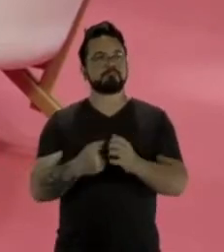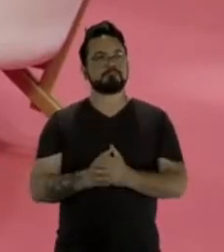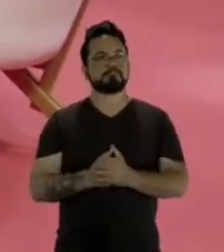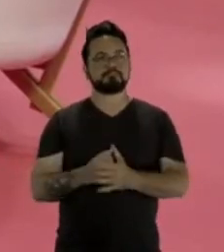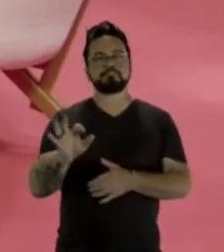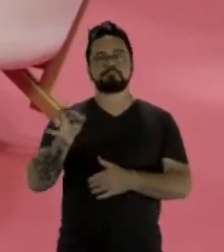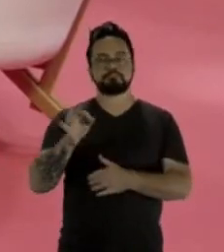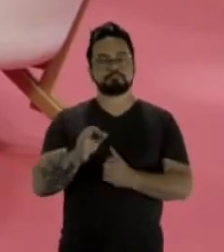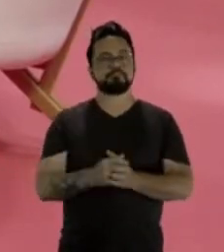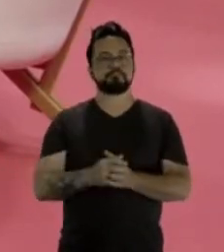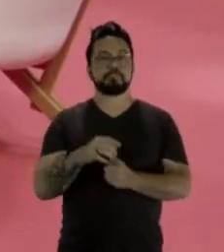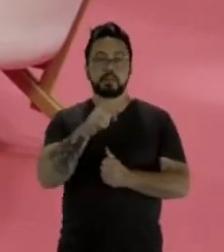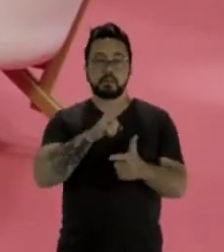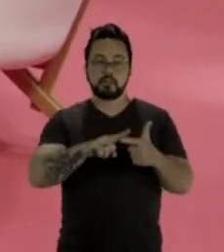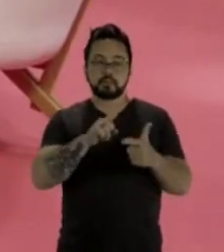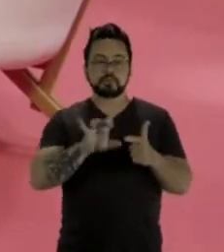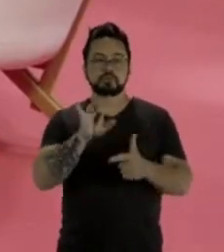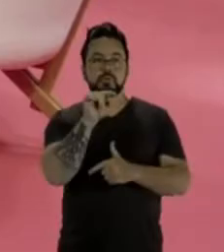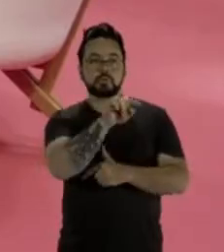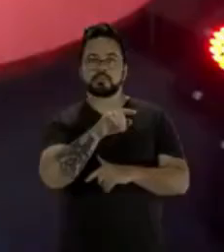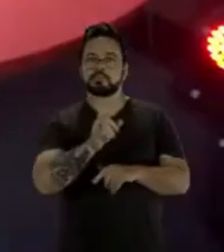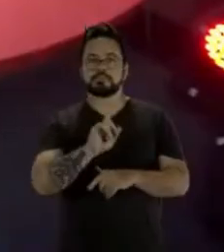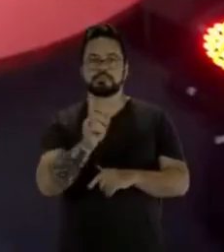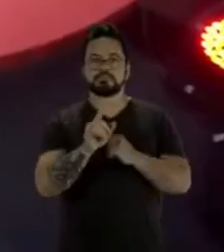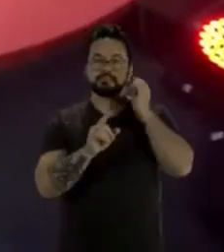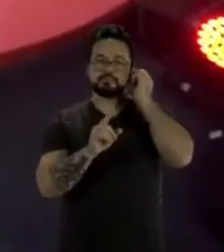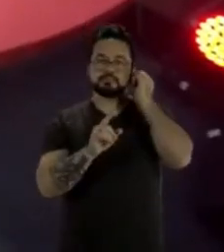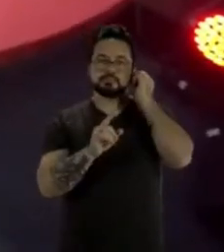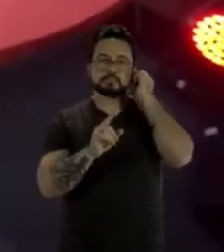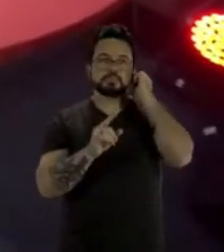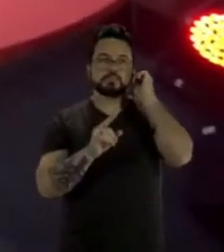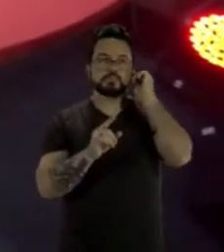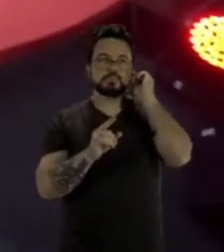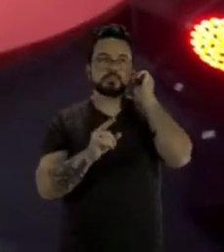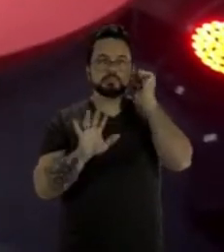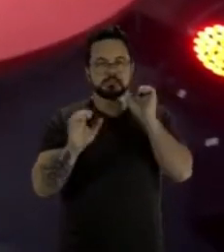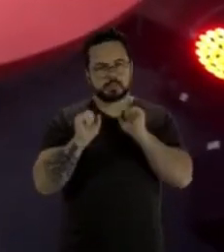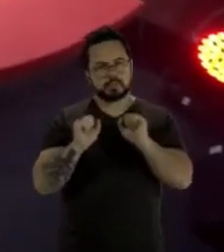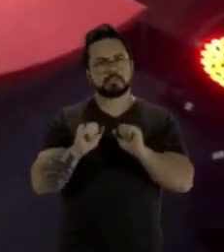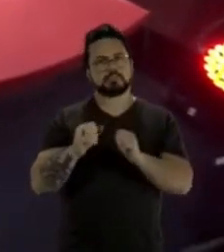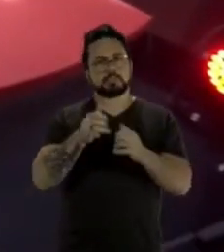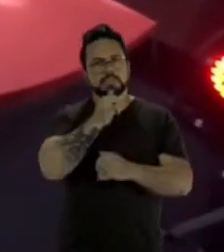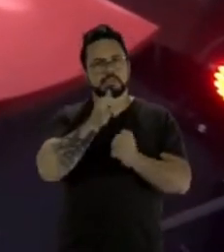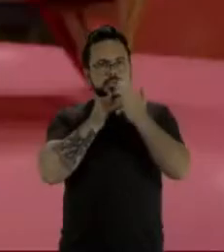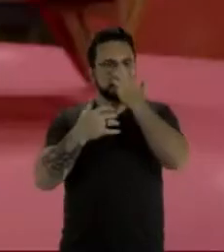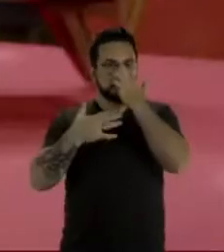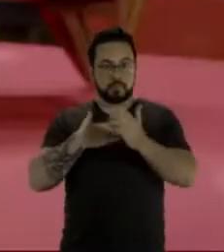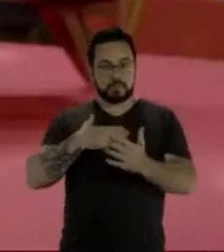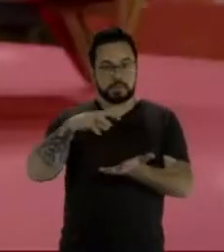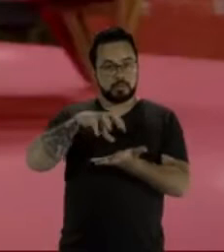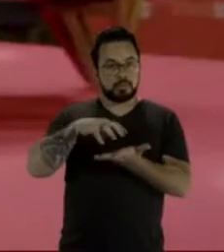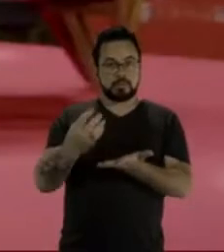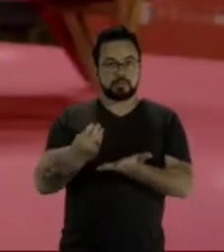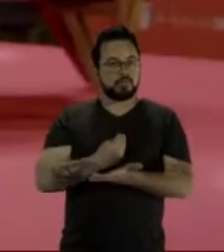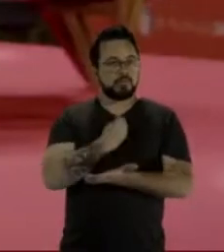assim. E dizer que isso não é um problema só de vocês, não, tá? Porque eu posso usar aí o exemplo da minha comunidade, que hoje já não vive mais